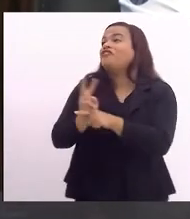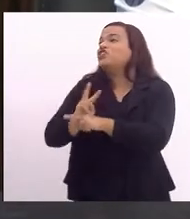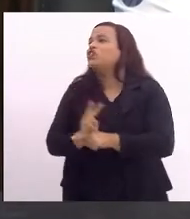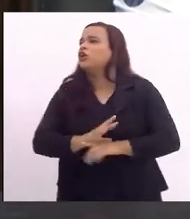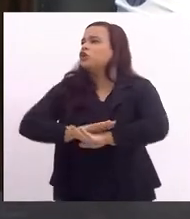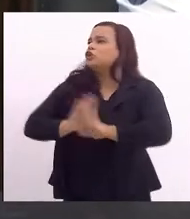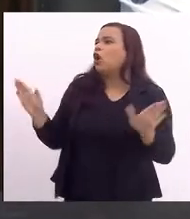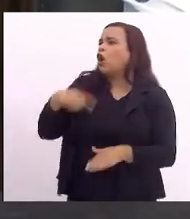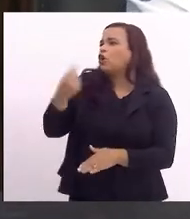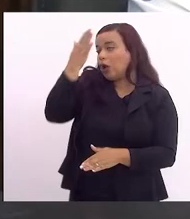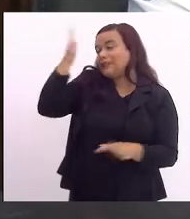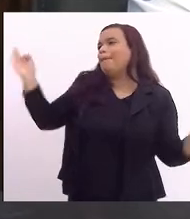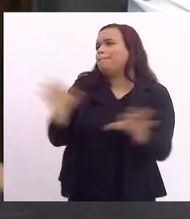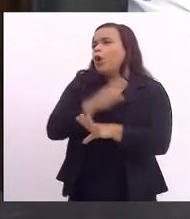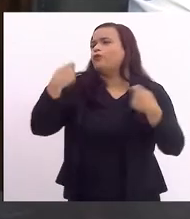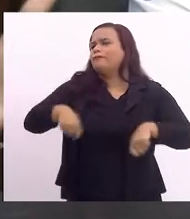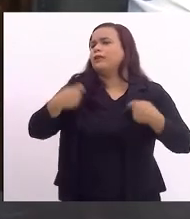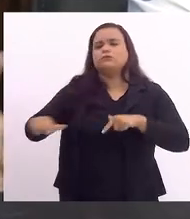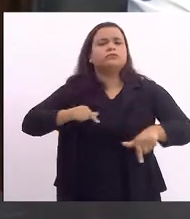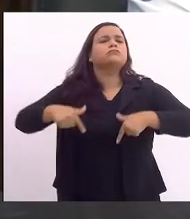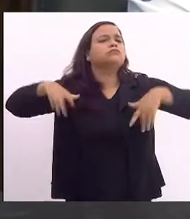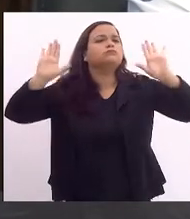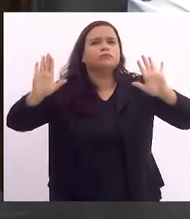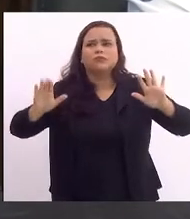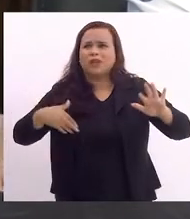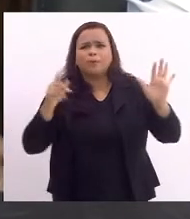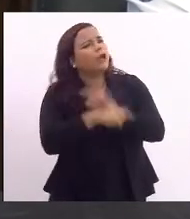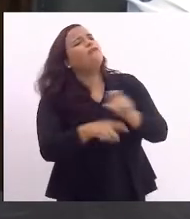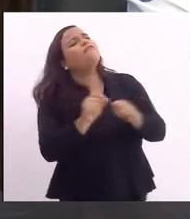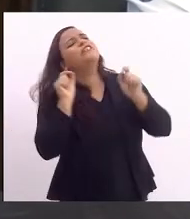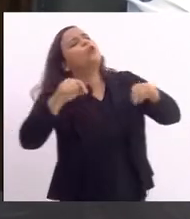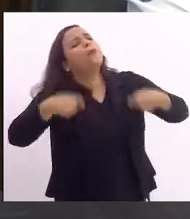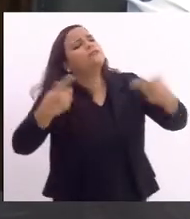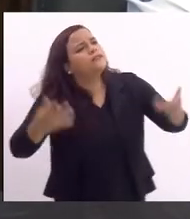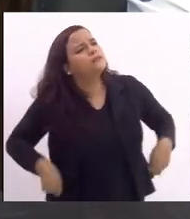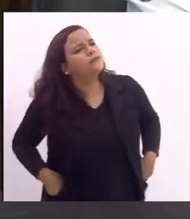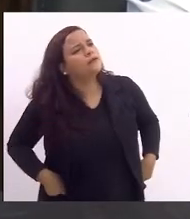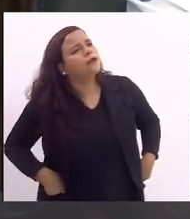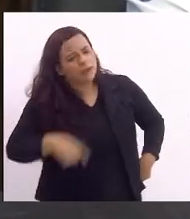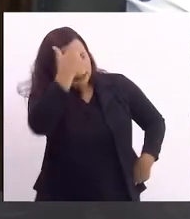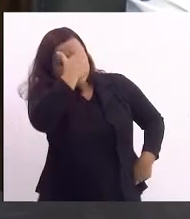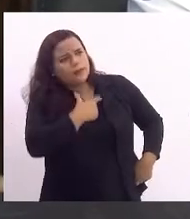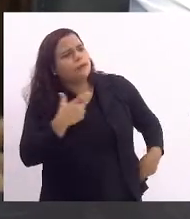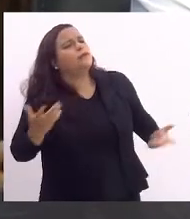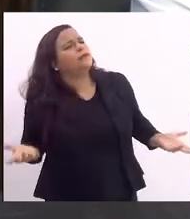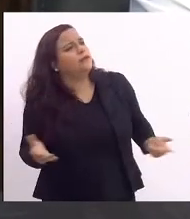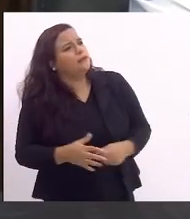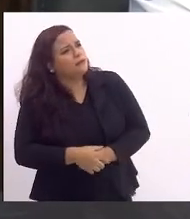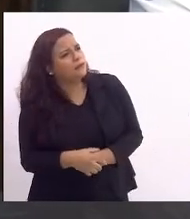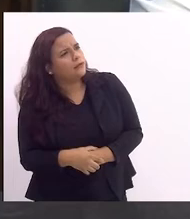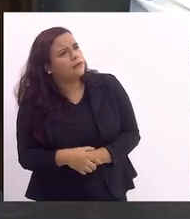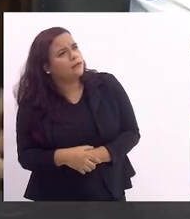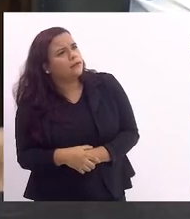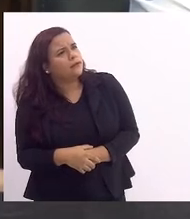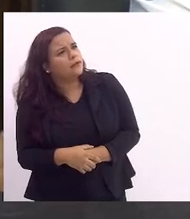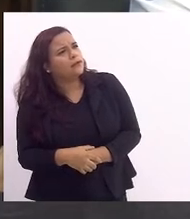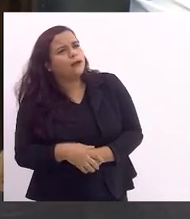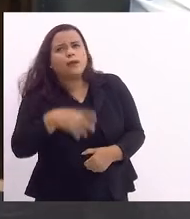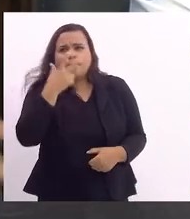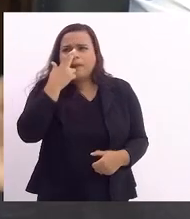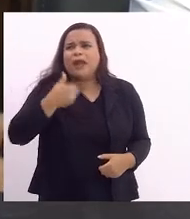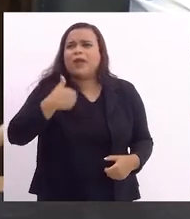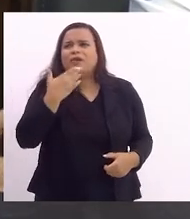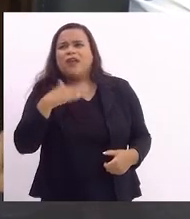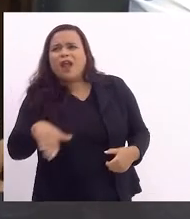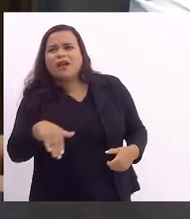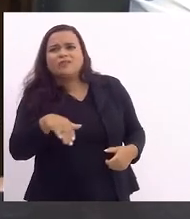A gente sabe o que a gente tem que fazer. Aí eu falei, o que tem que fazer, moço? Me fala. Que eu tenho essa cara assim, meio de menina, de criança. E eu fui fazendo umas perguntas